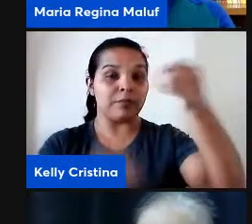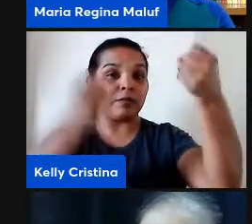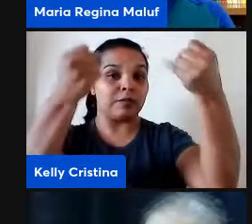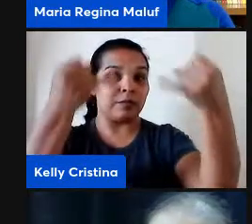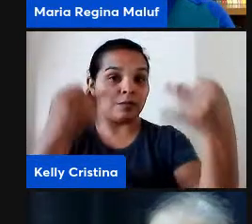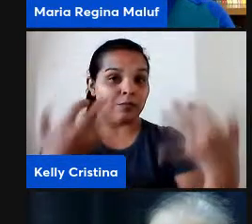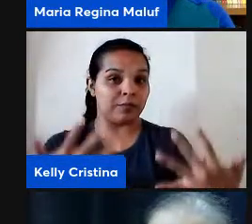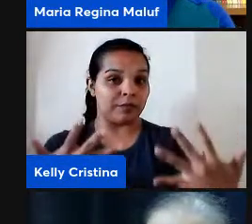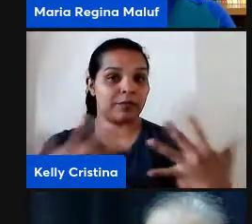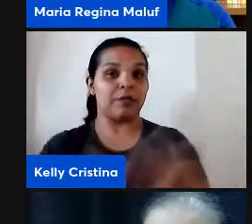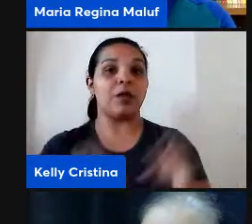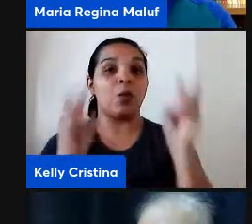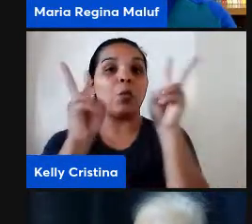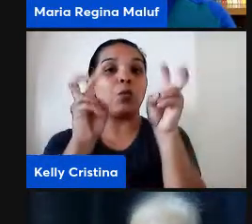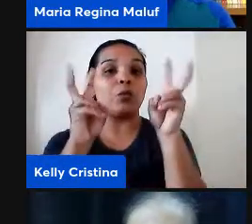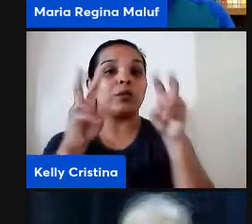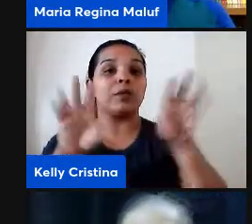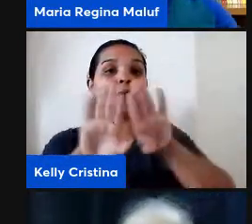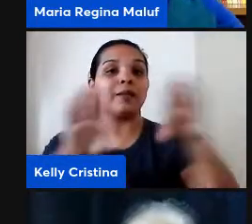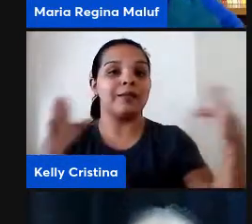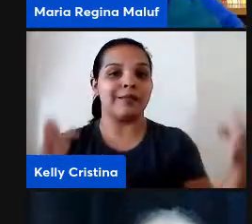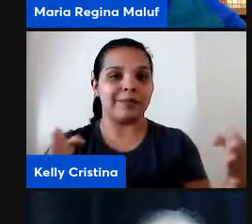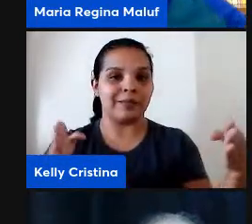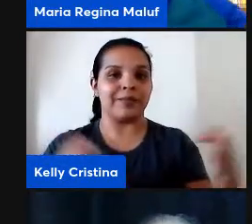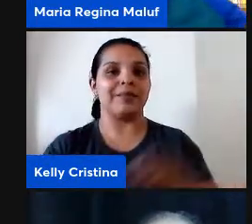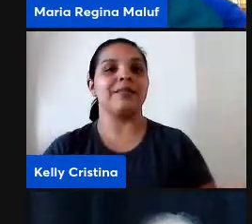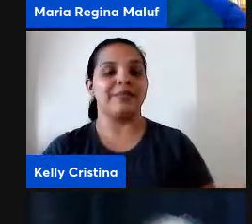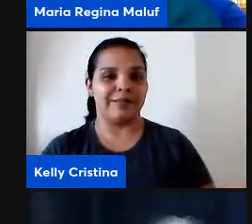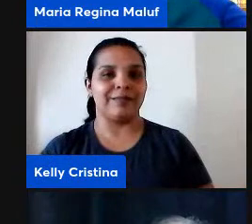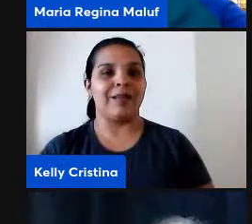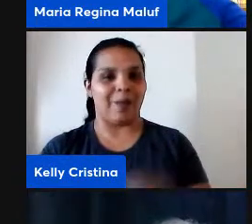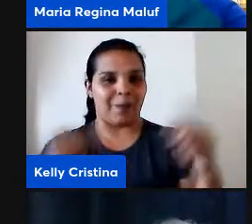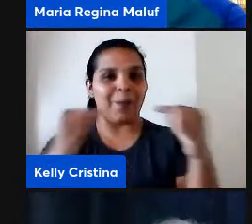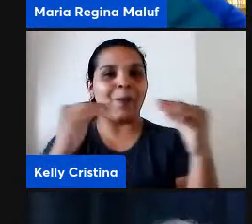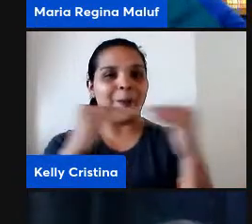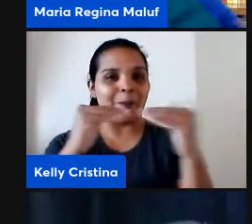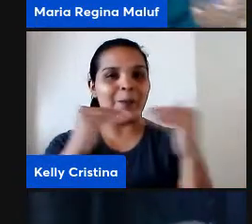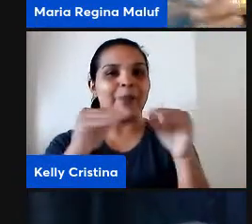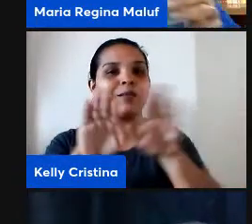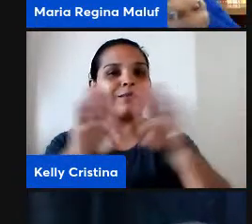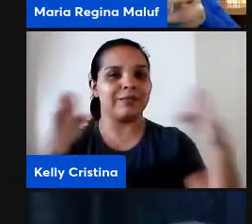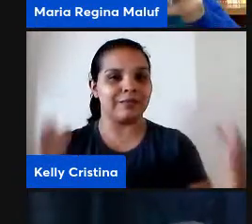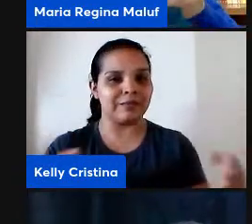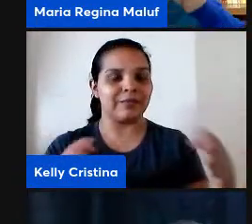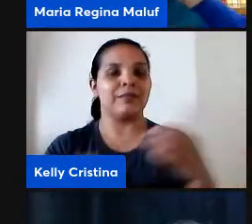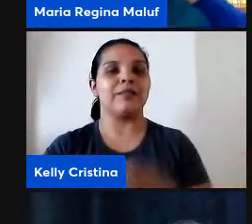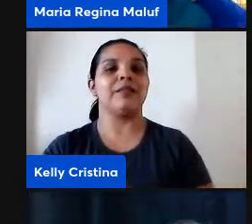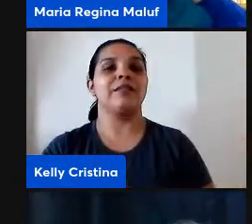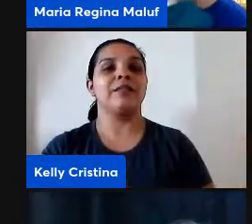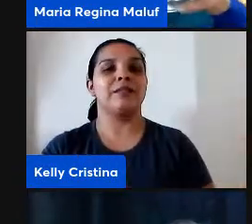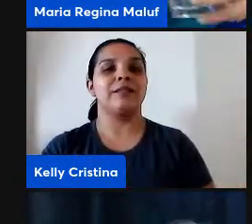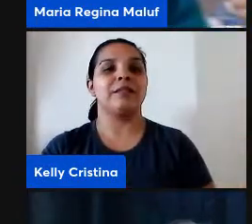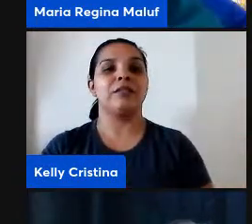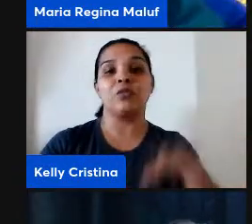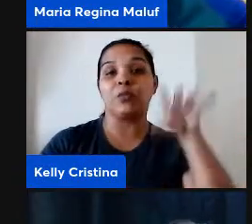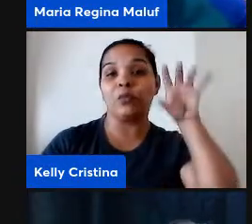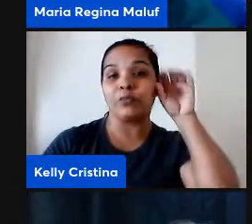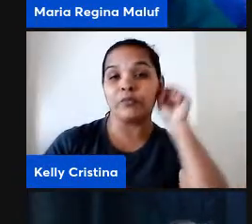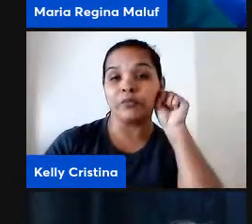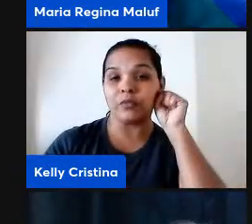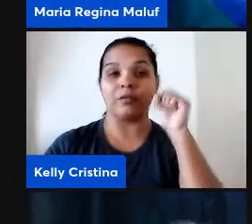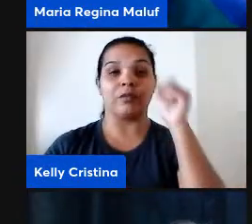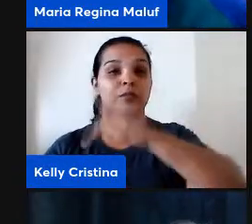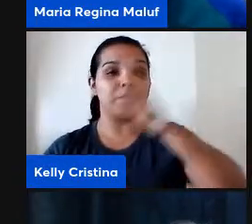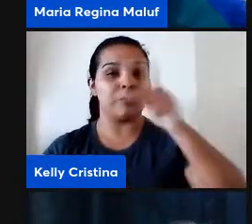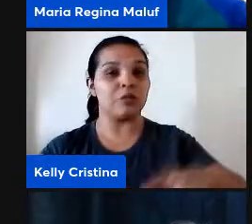com o tema da mesa, né? Exato. As interfaces e tal. Isso que tu disseste de ouvir, que o professor tem